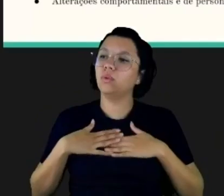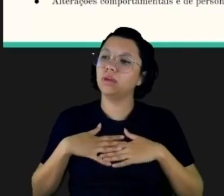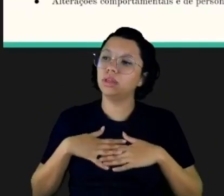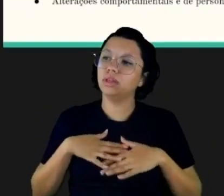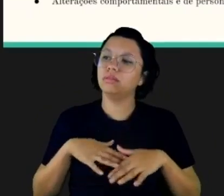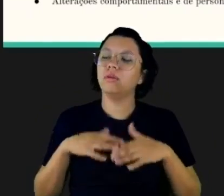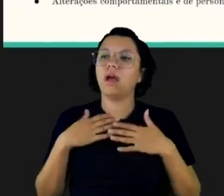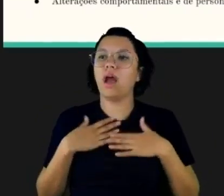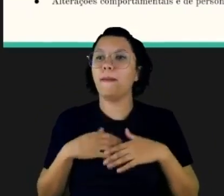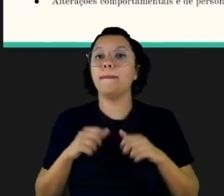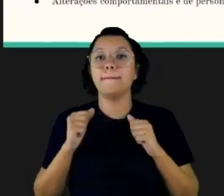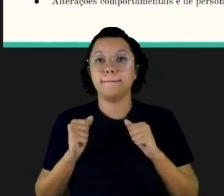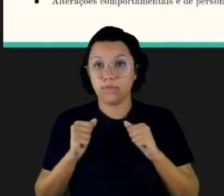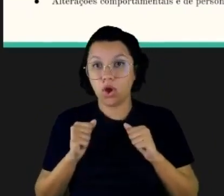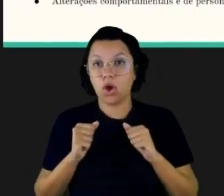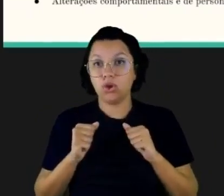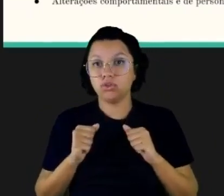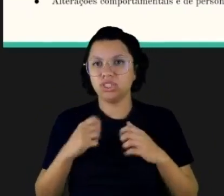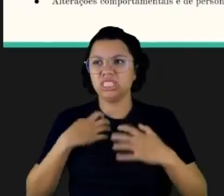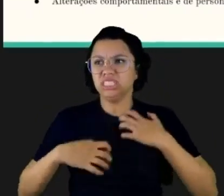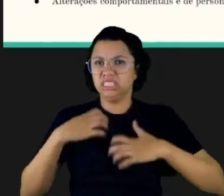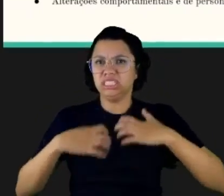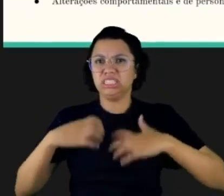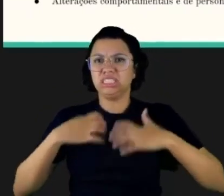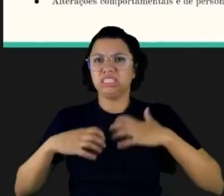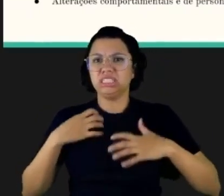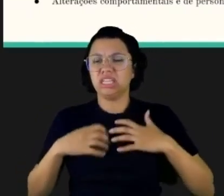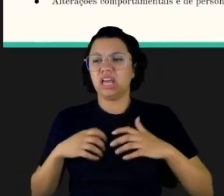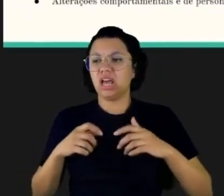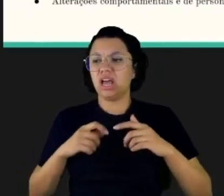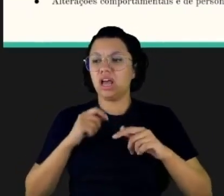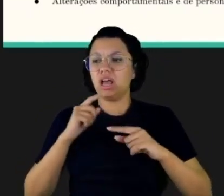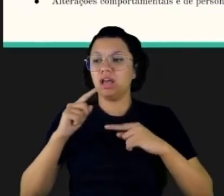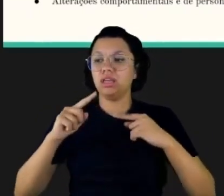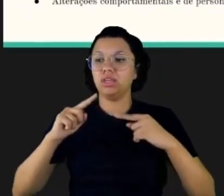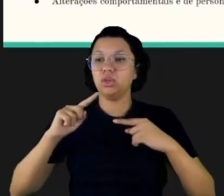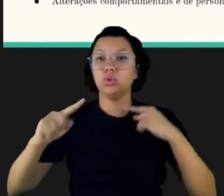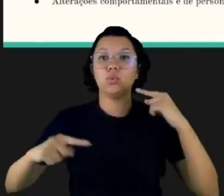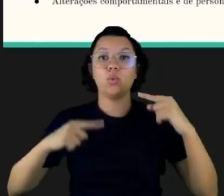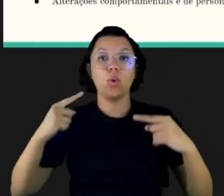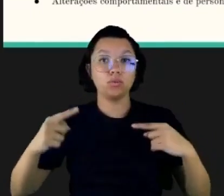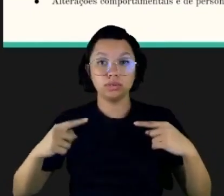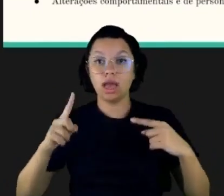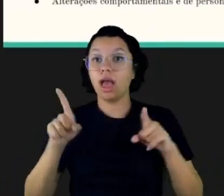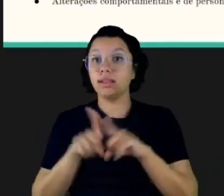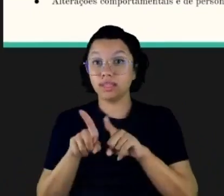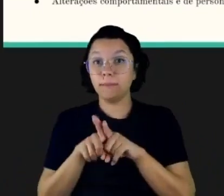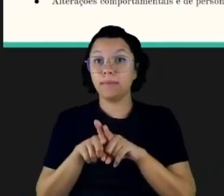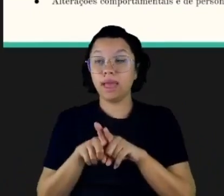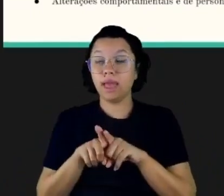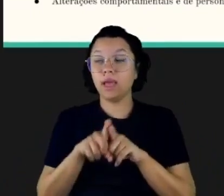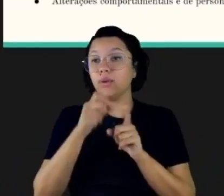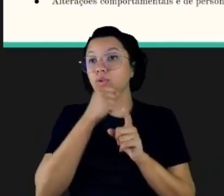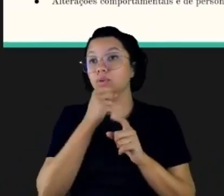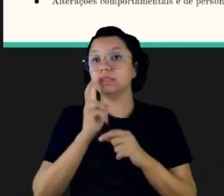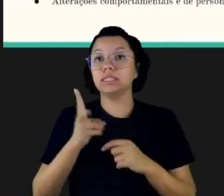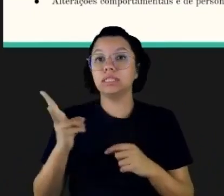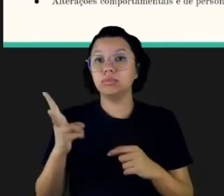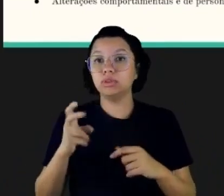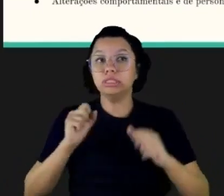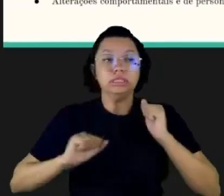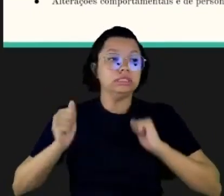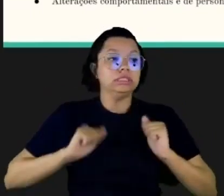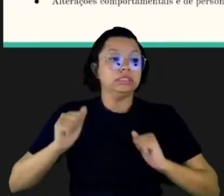ficar muito agitado, e o contrário também é verdadeiro. O idoso que sempre foi muito agitado, na demência ele pode ficar